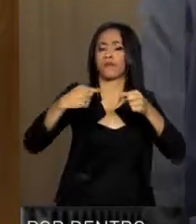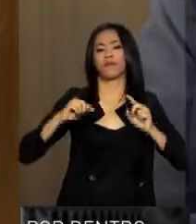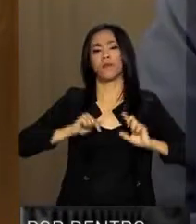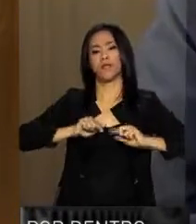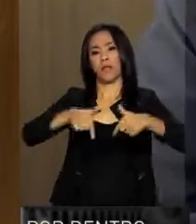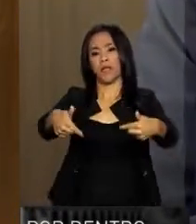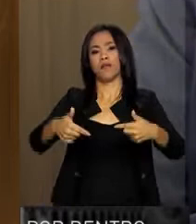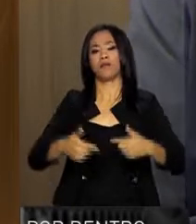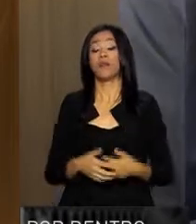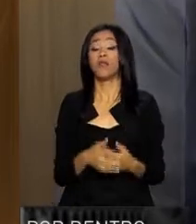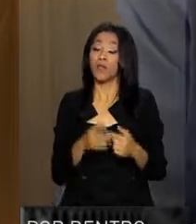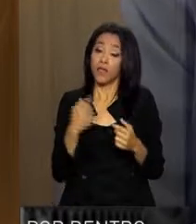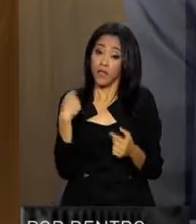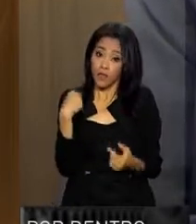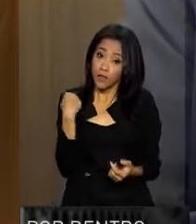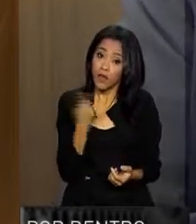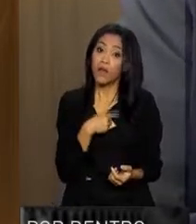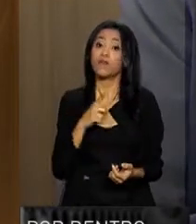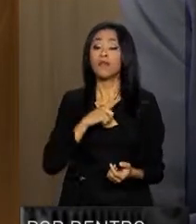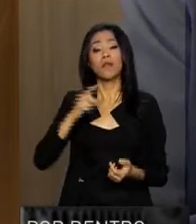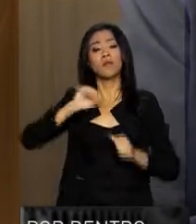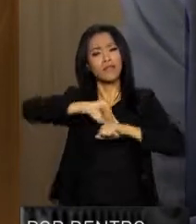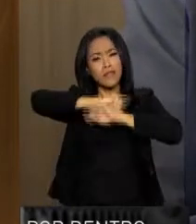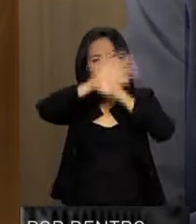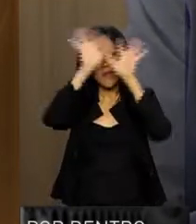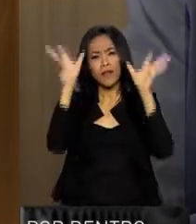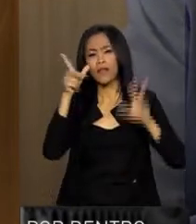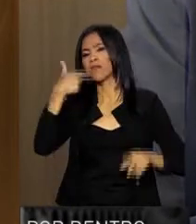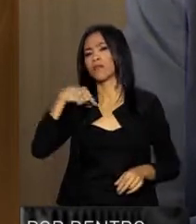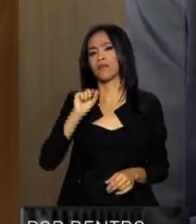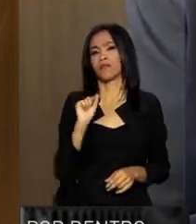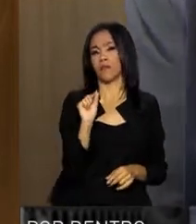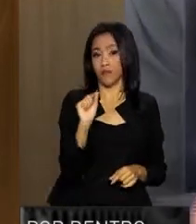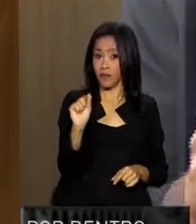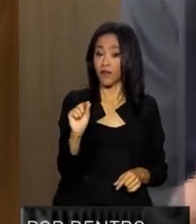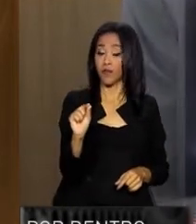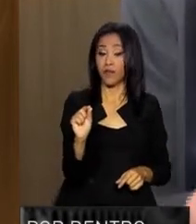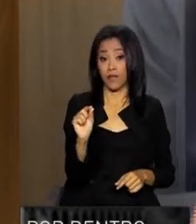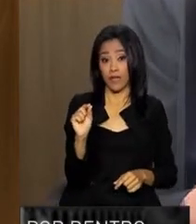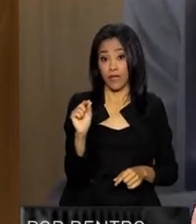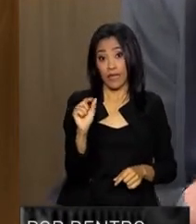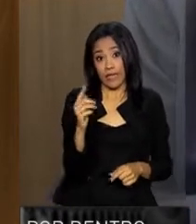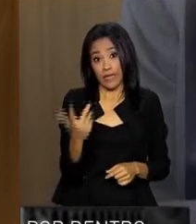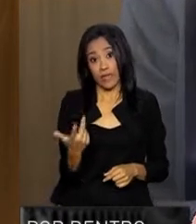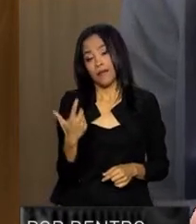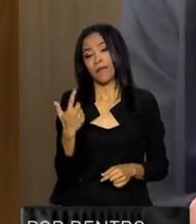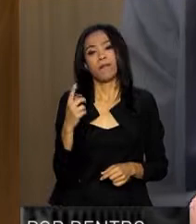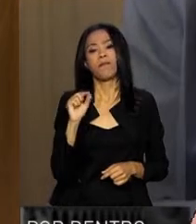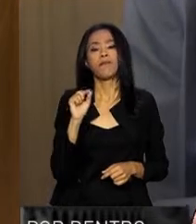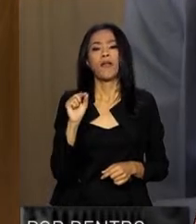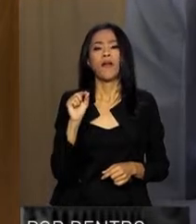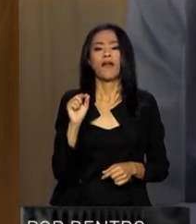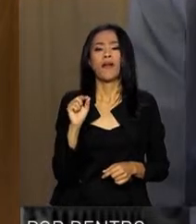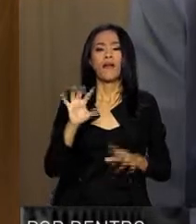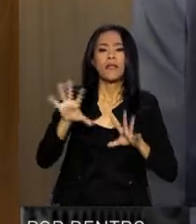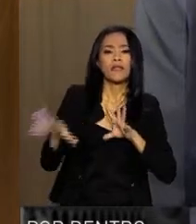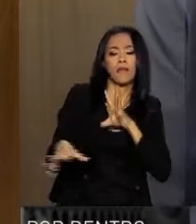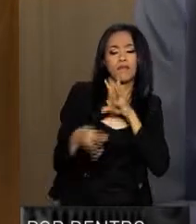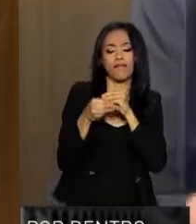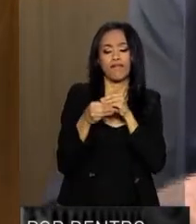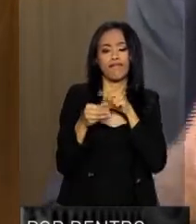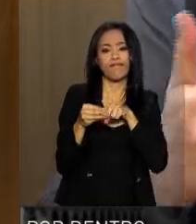nós temos absoluta certeza de que é essa complementaridade ela está sendo